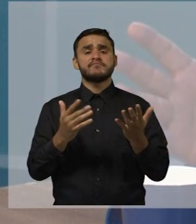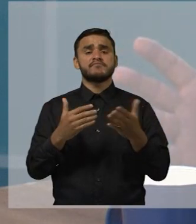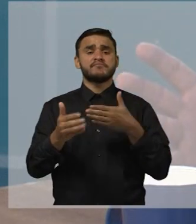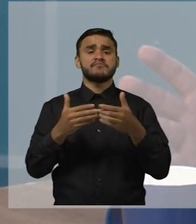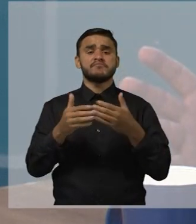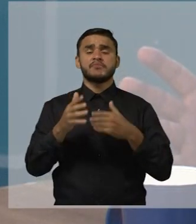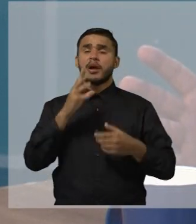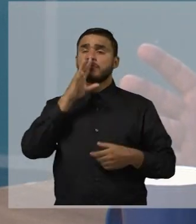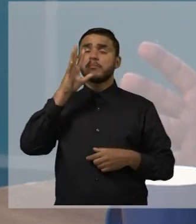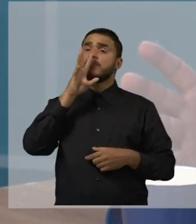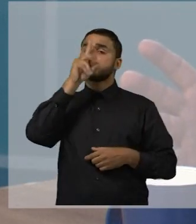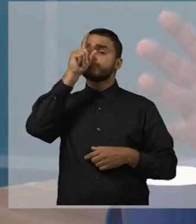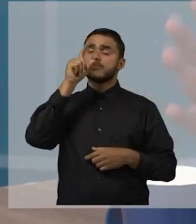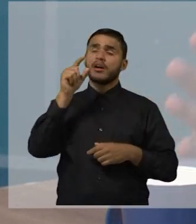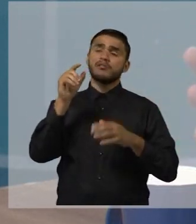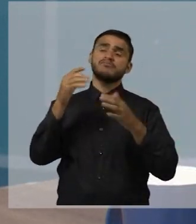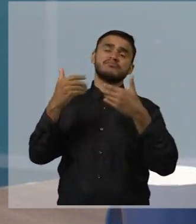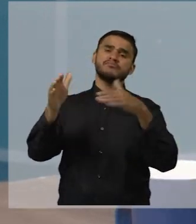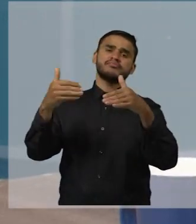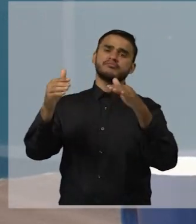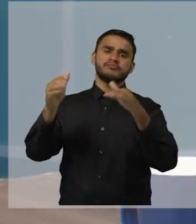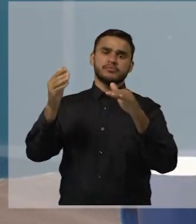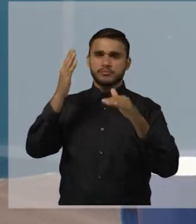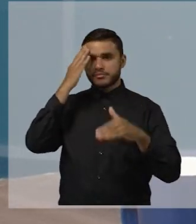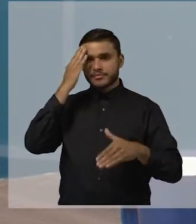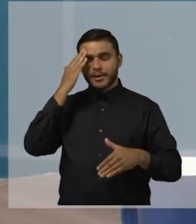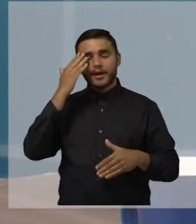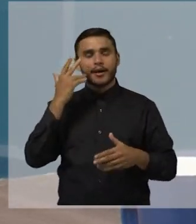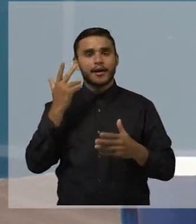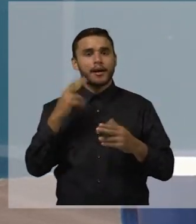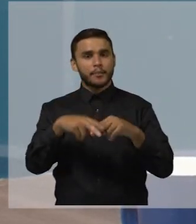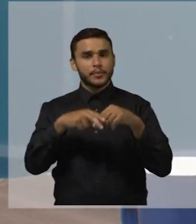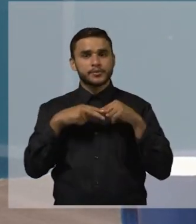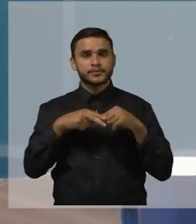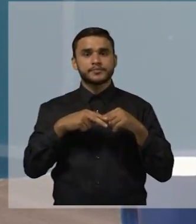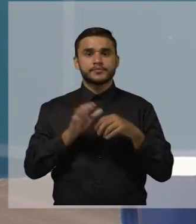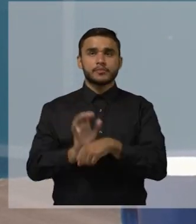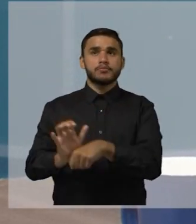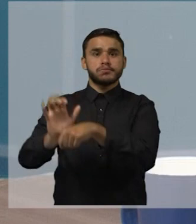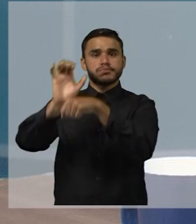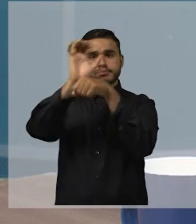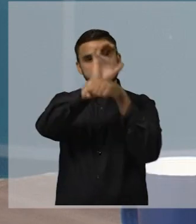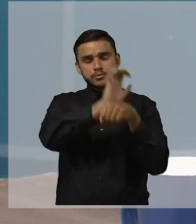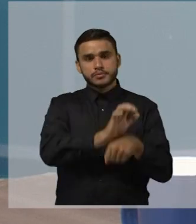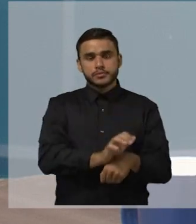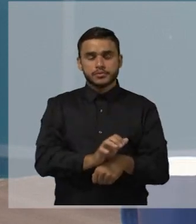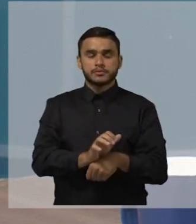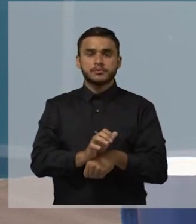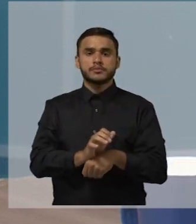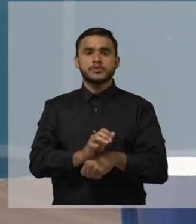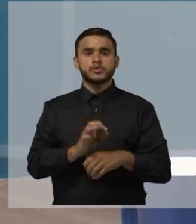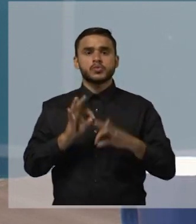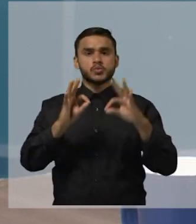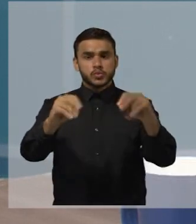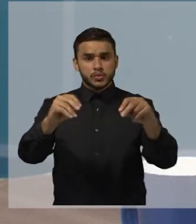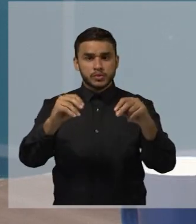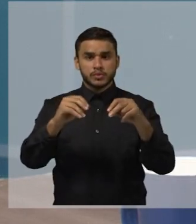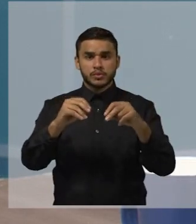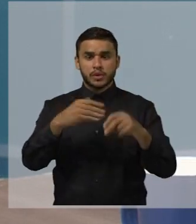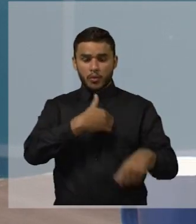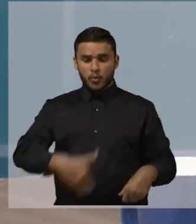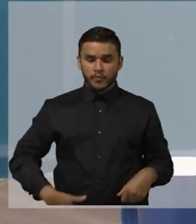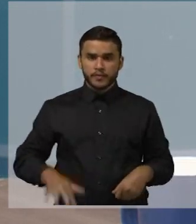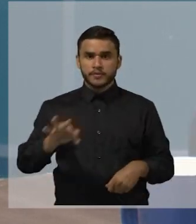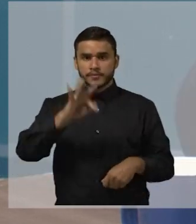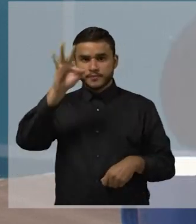abstração. O poder se exerce através da união dos estados e dos municípios, do ponto de vista da